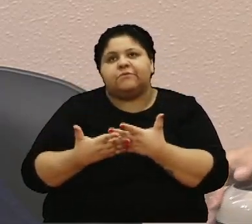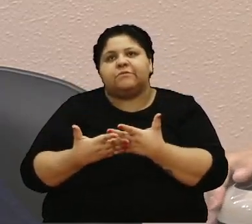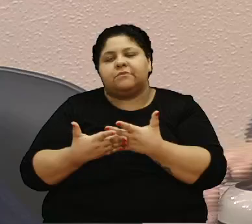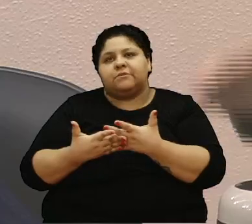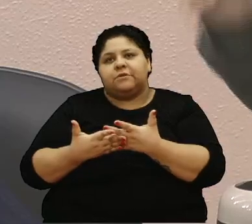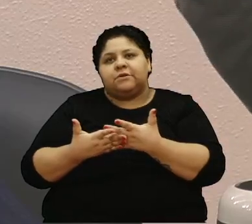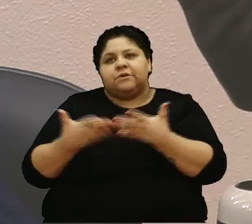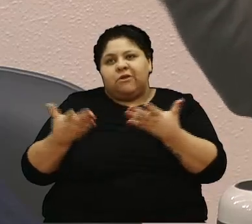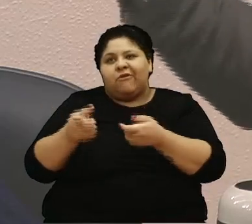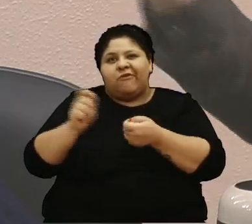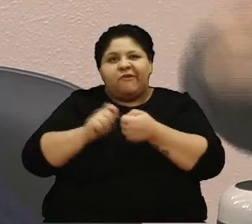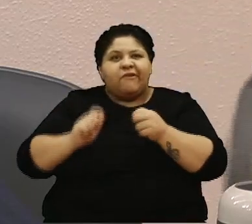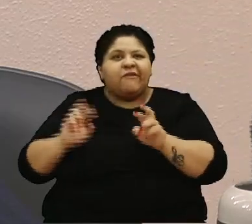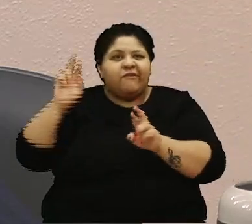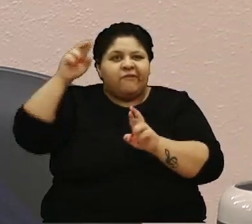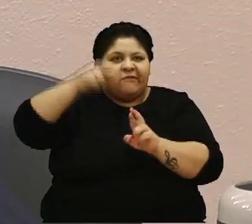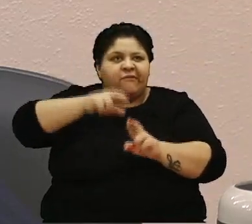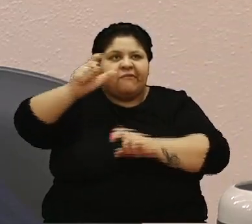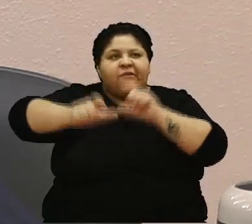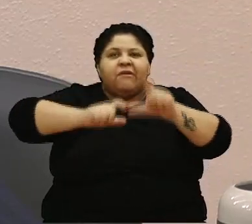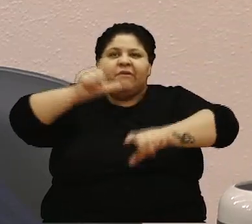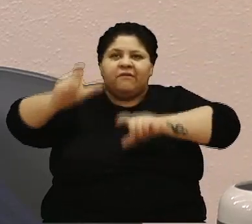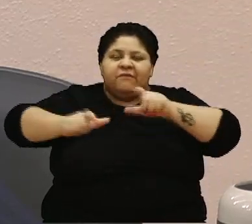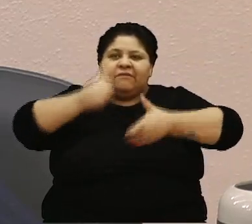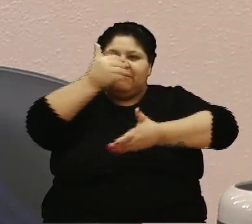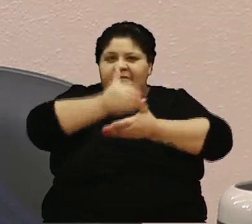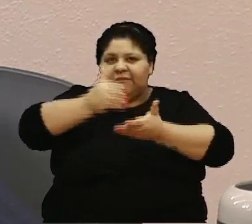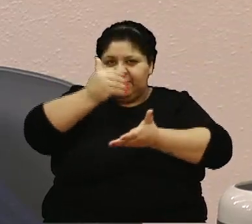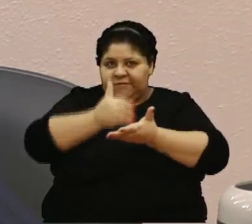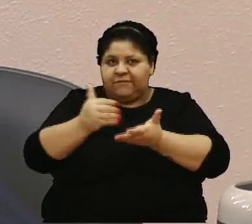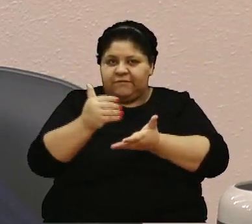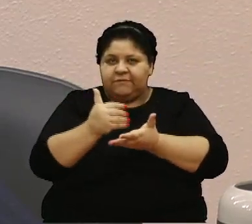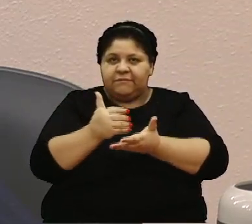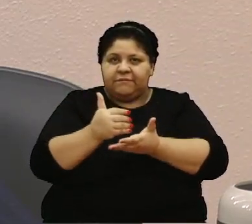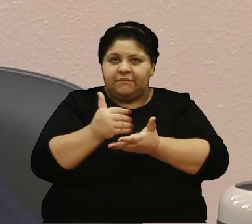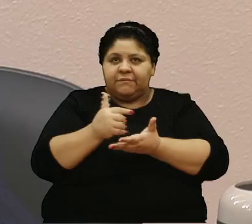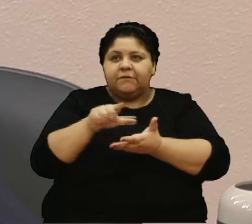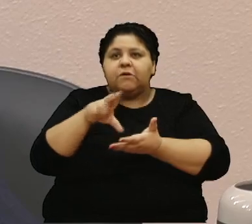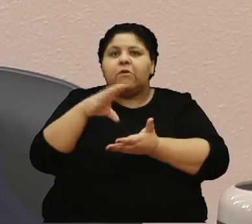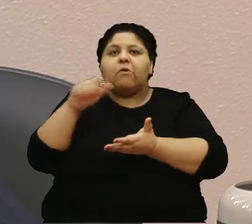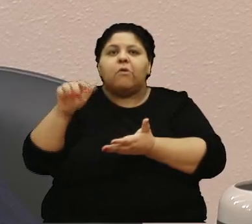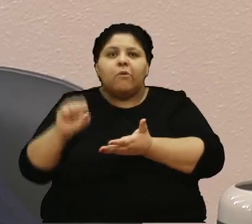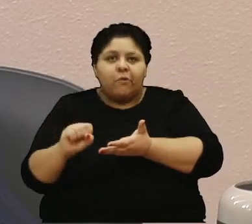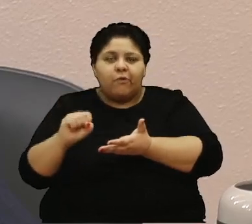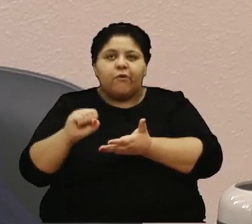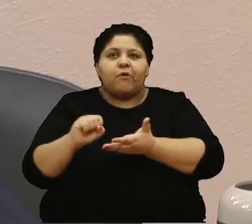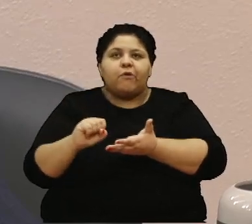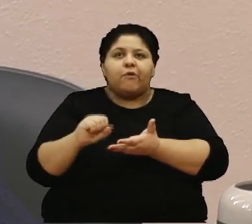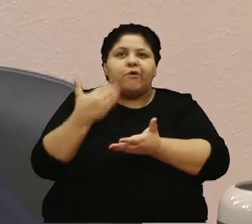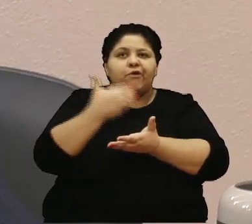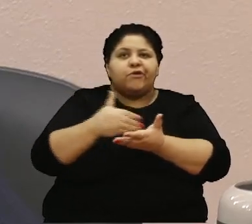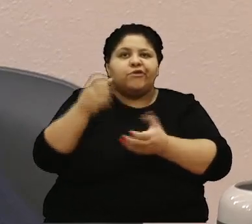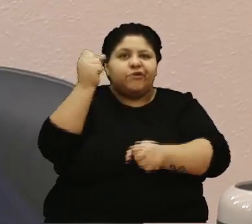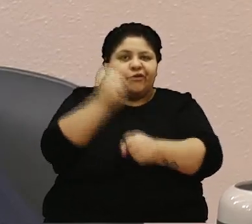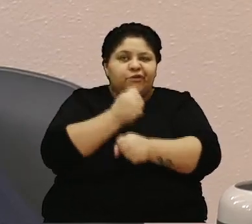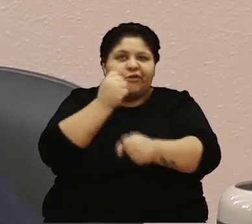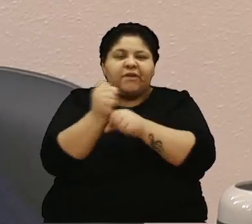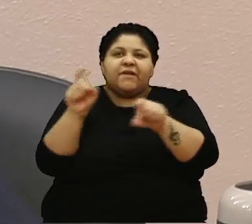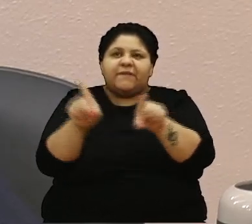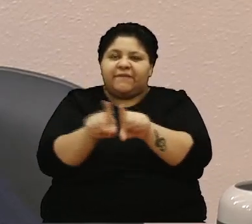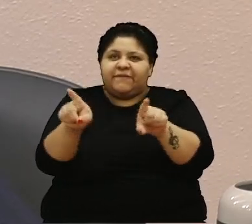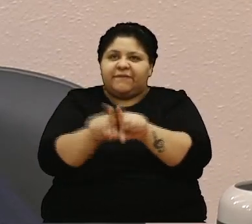essa deferência na pessoa do secretário Lucas Suzin, secretário de Obras. Também dizer